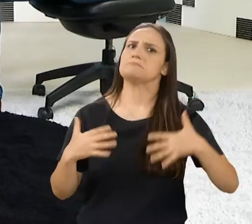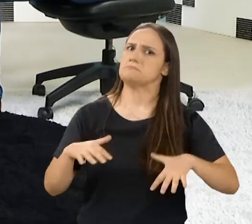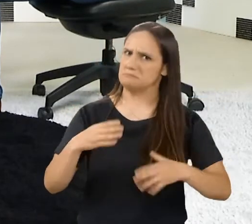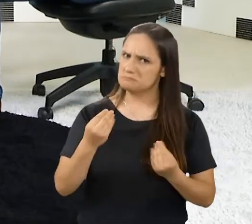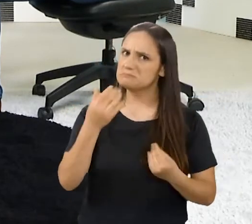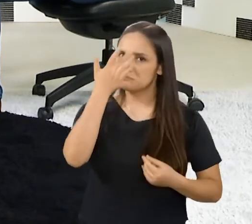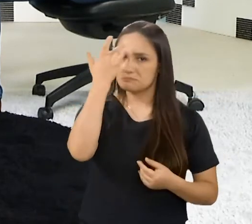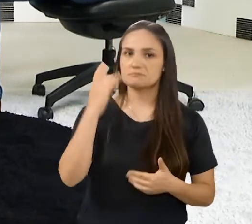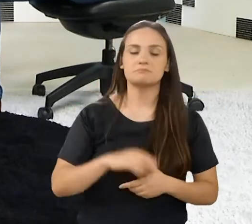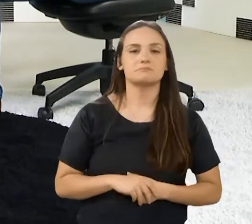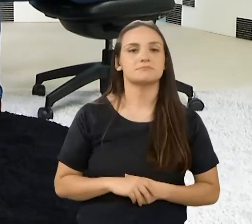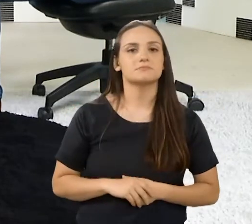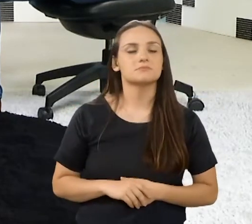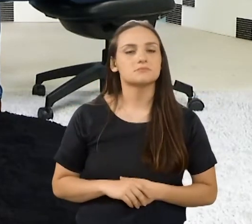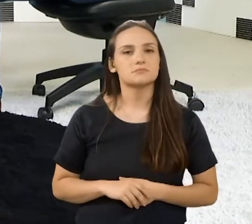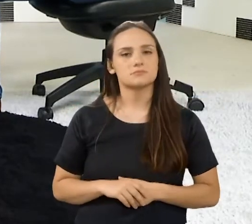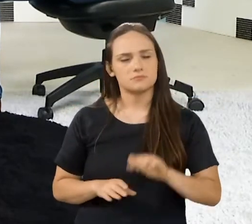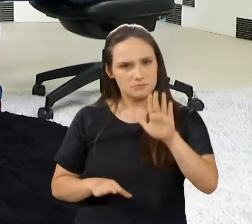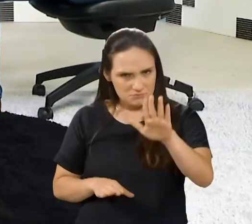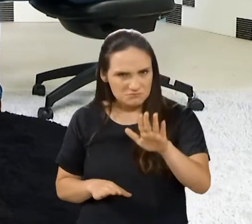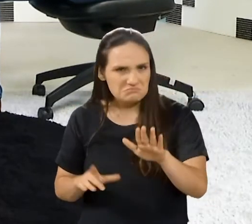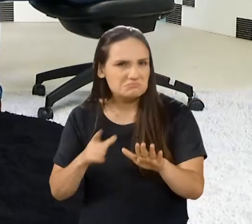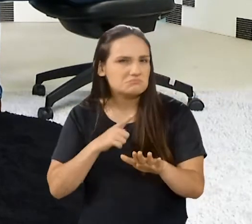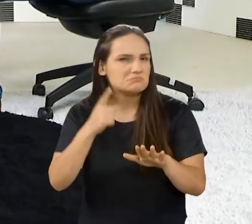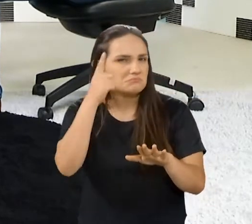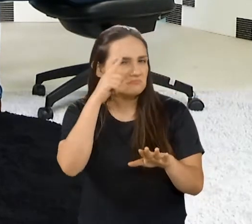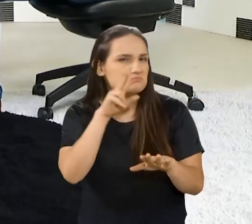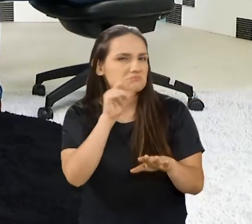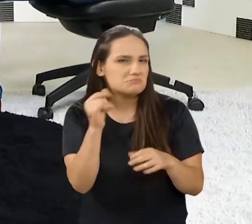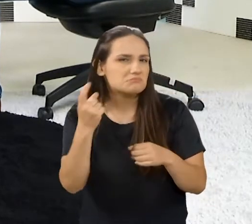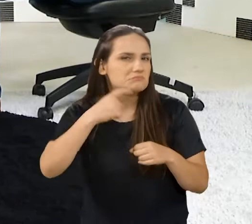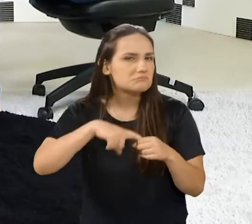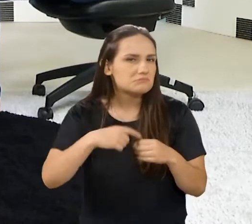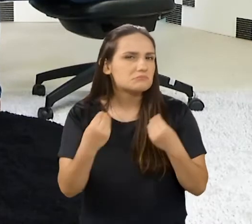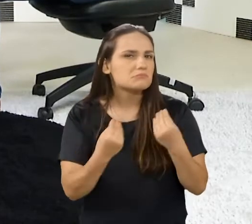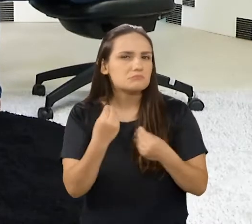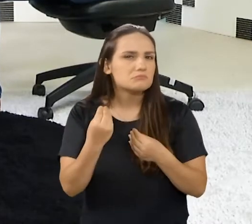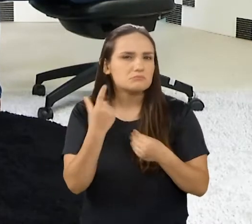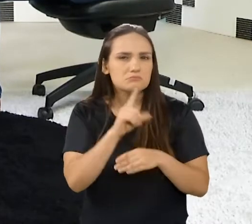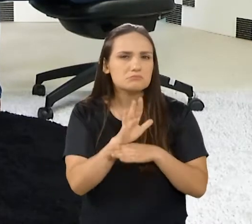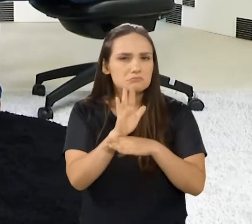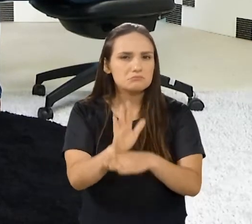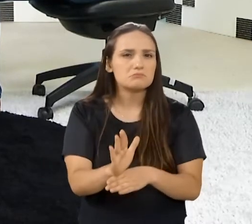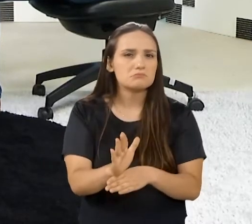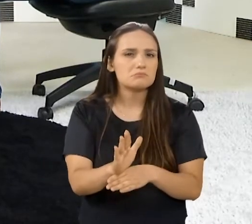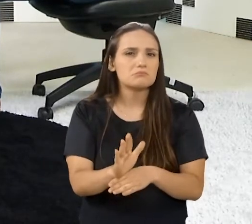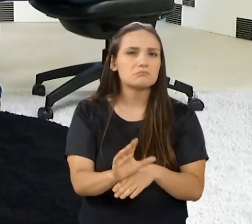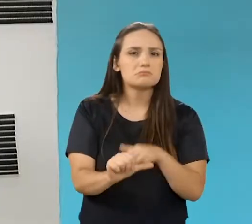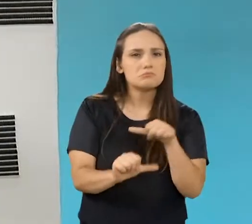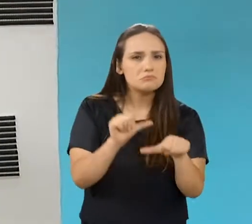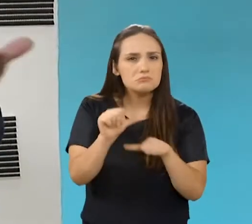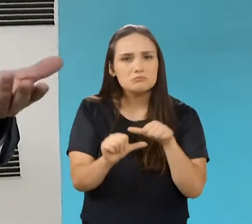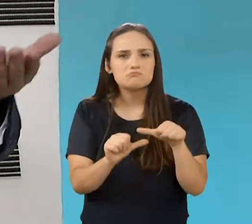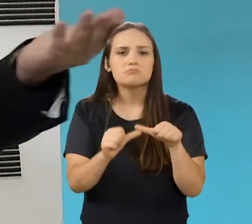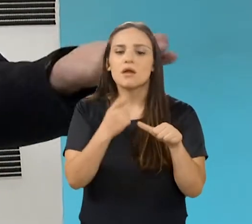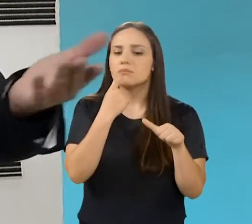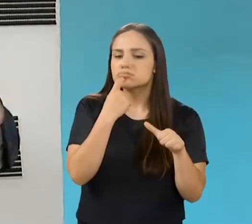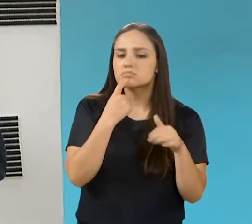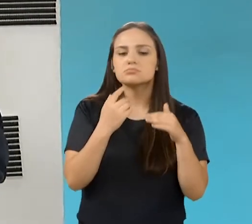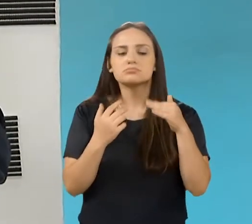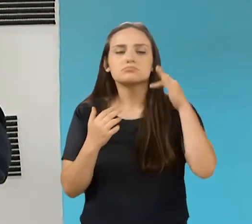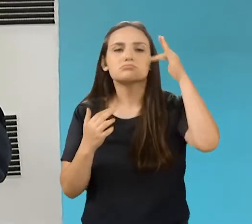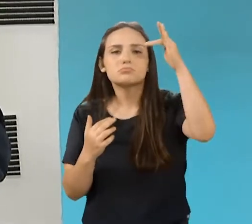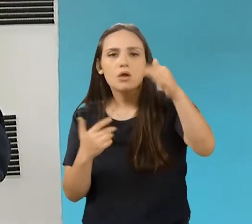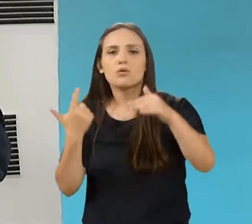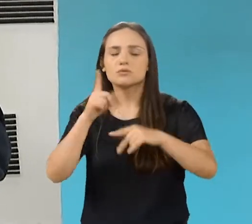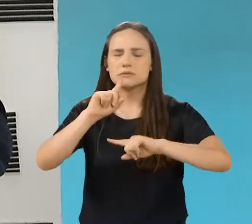né? André, e já há alguma projeção de recuperação dessa área? O que pode ser feito pelo Estado, né, para a gente, num futuro próximo,